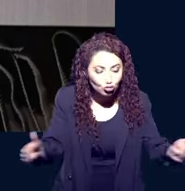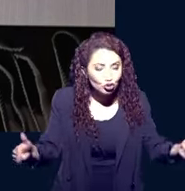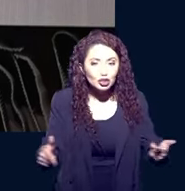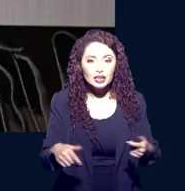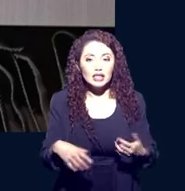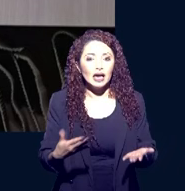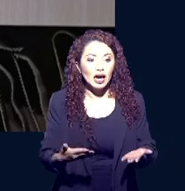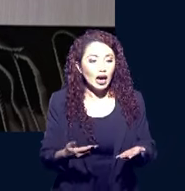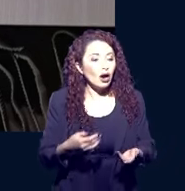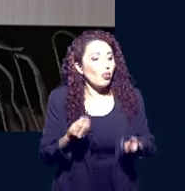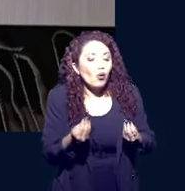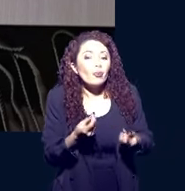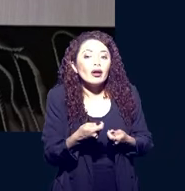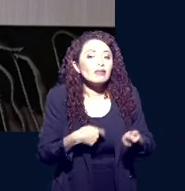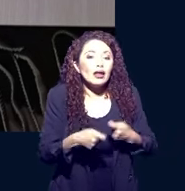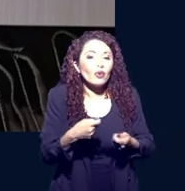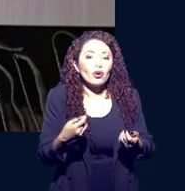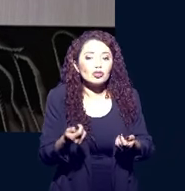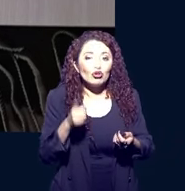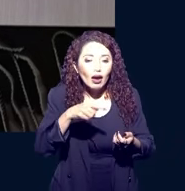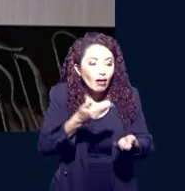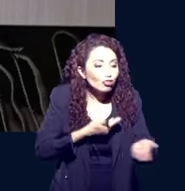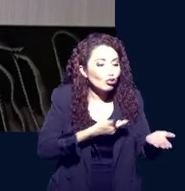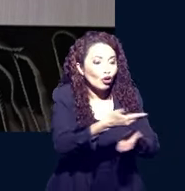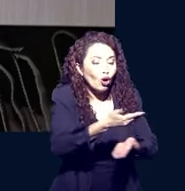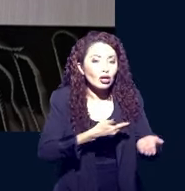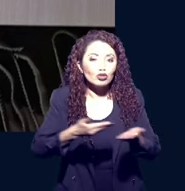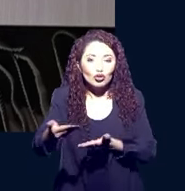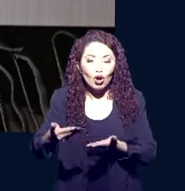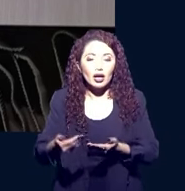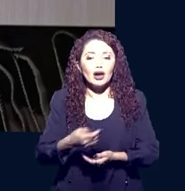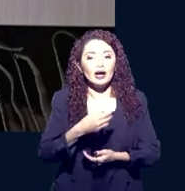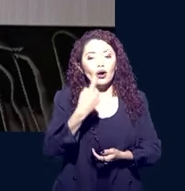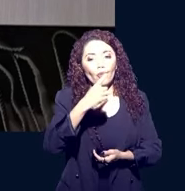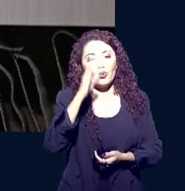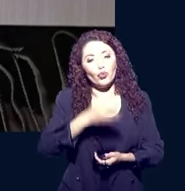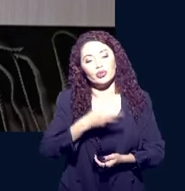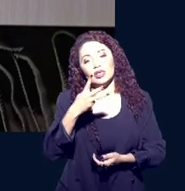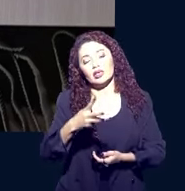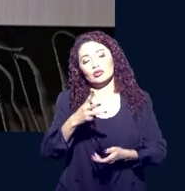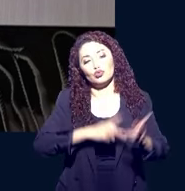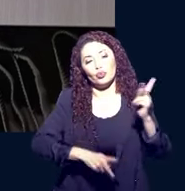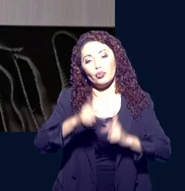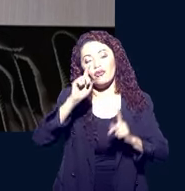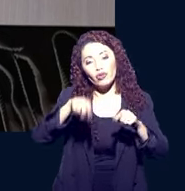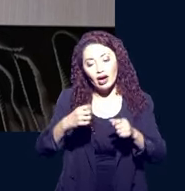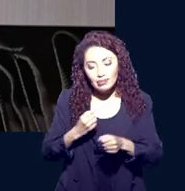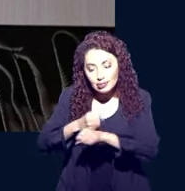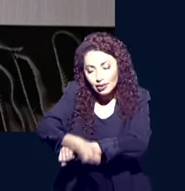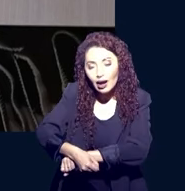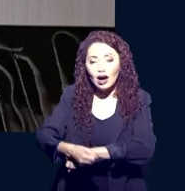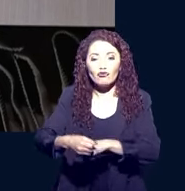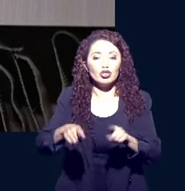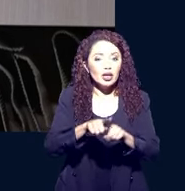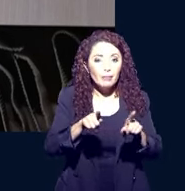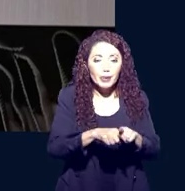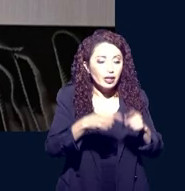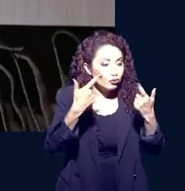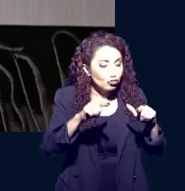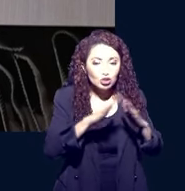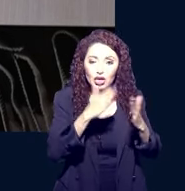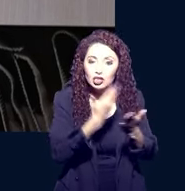por escambo 1/3 da população era de escravos e não havia escolas 98% da população era